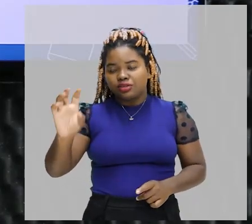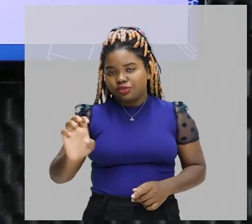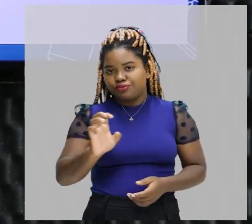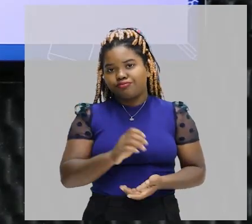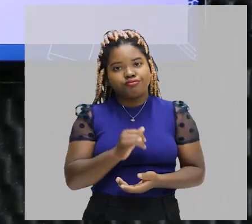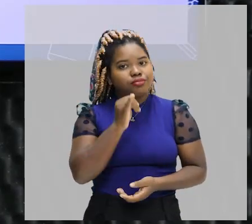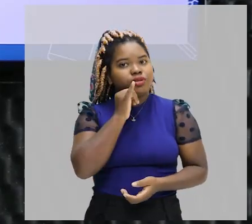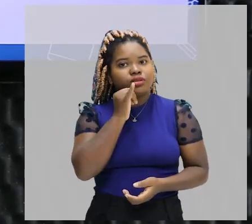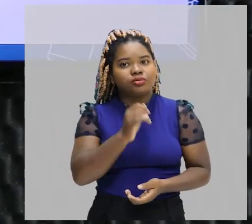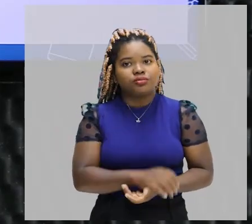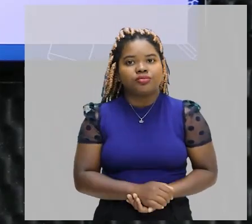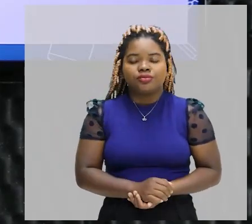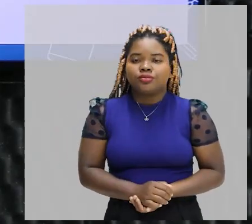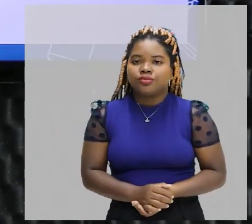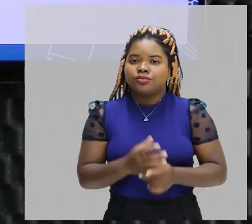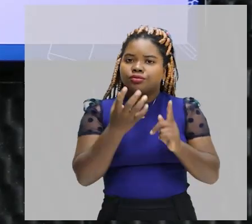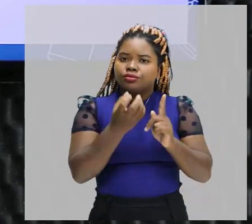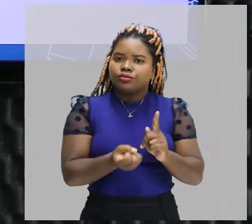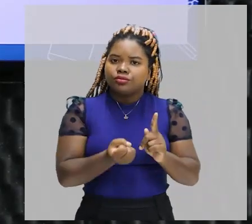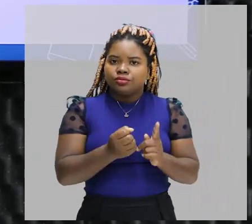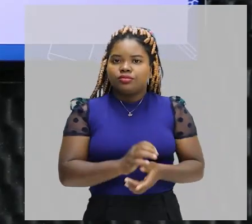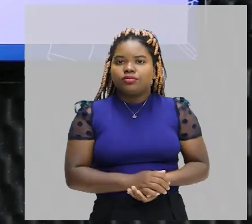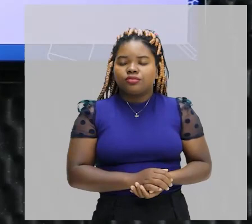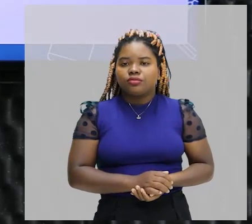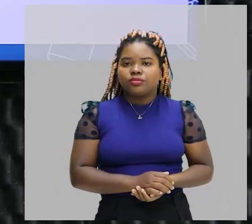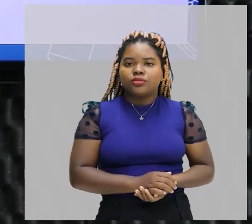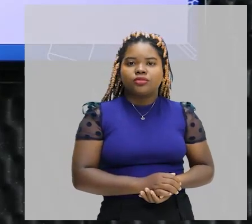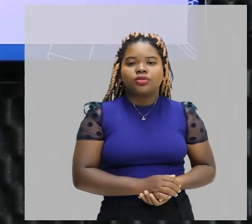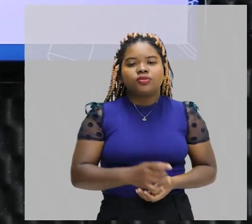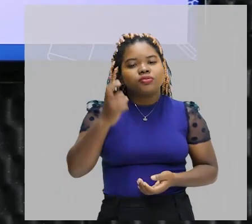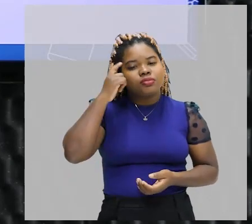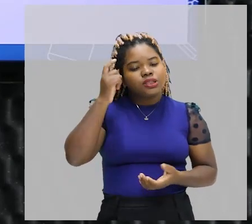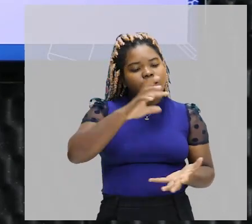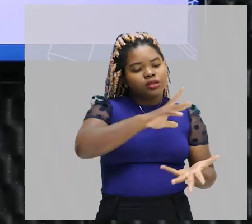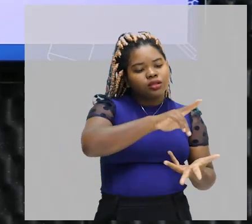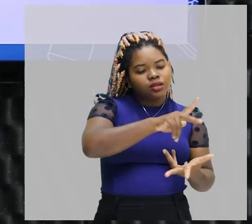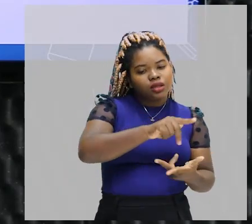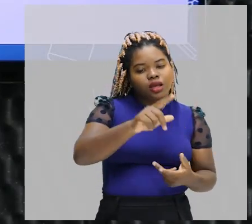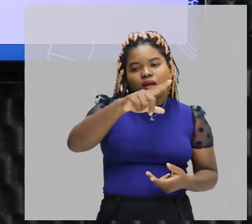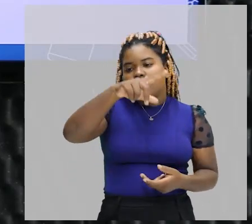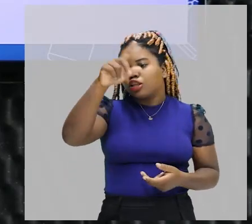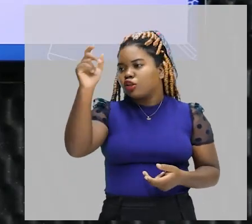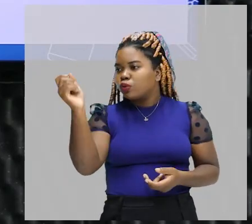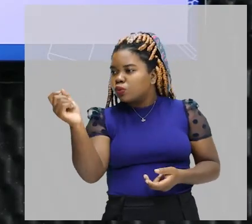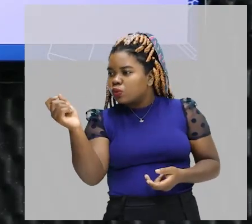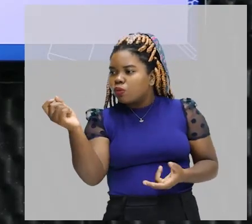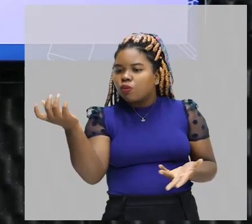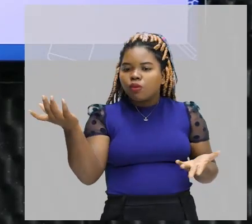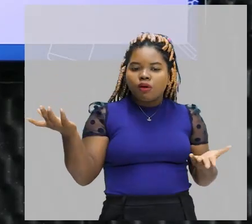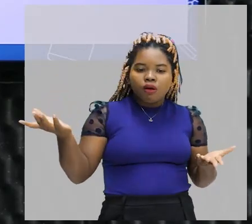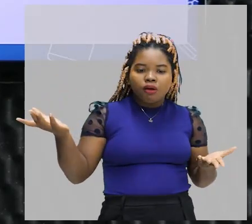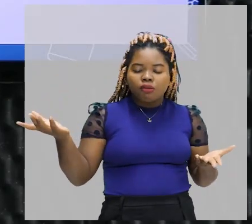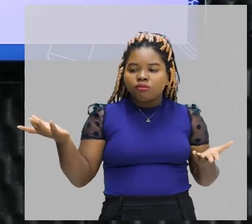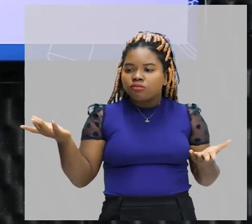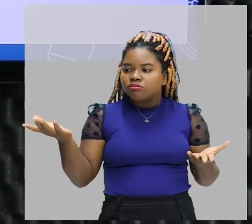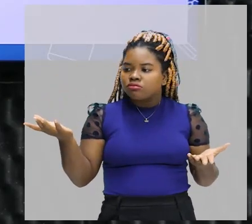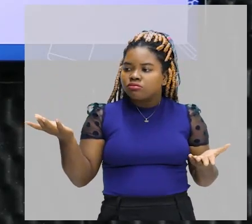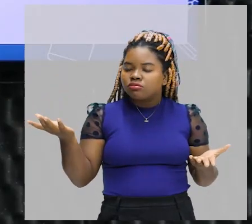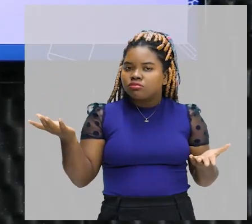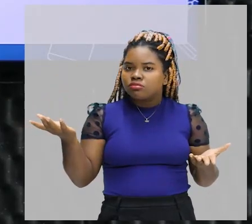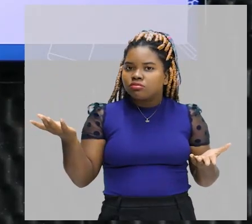vamos pensar Terra e Lua, certo? A Terra